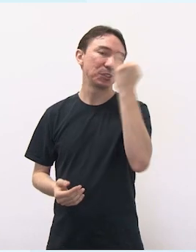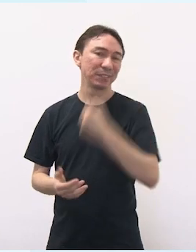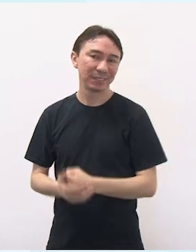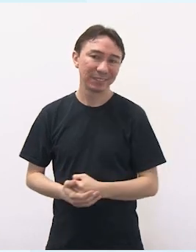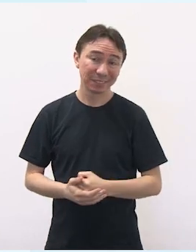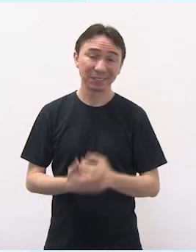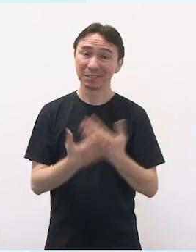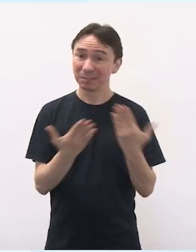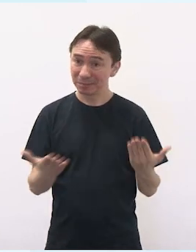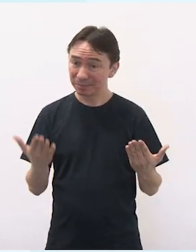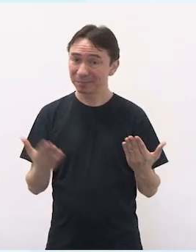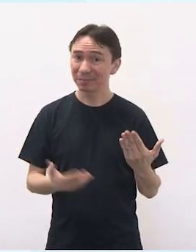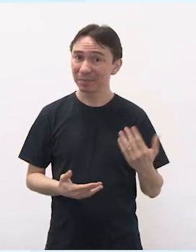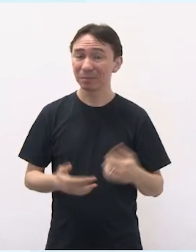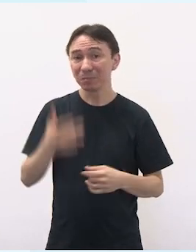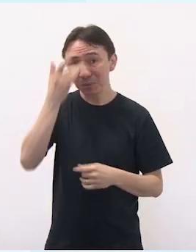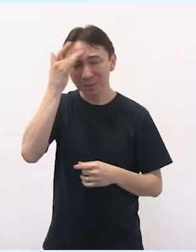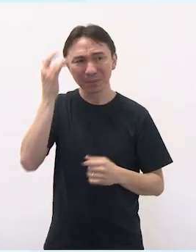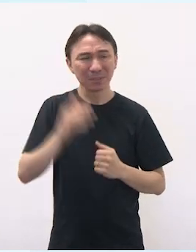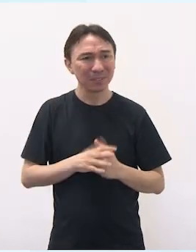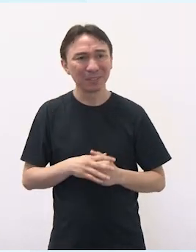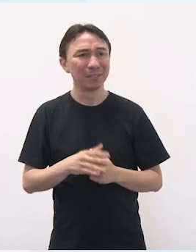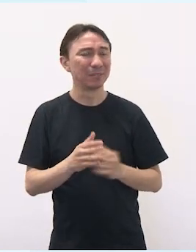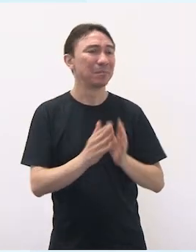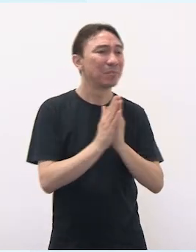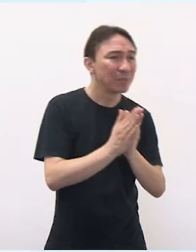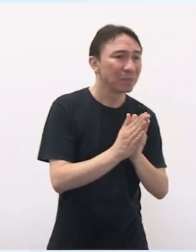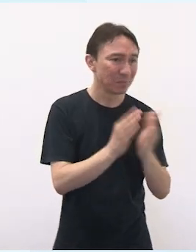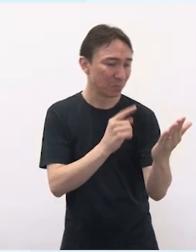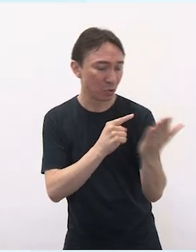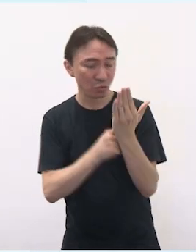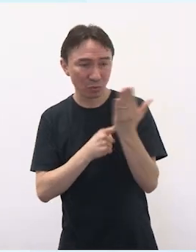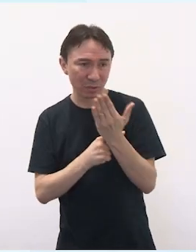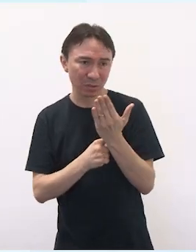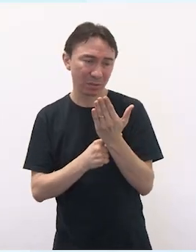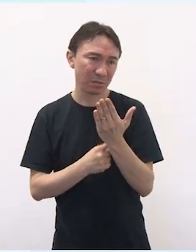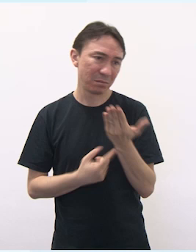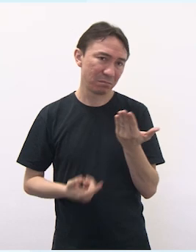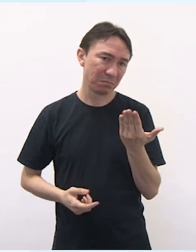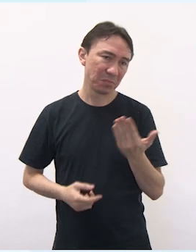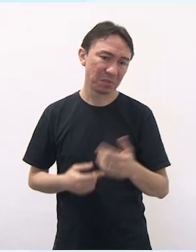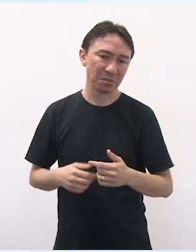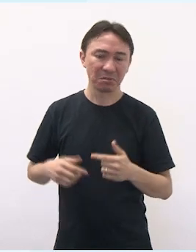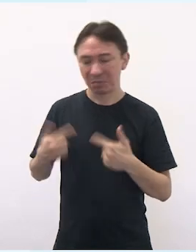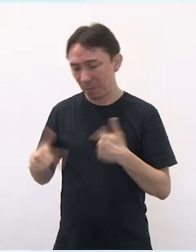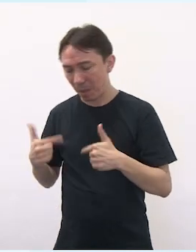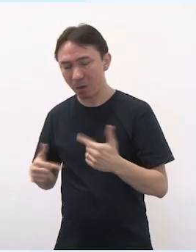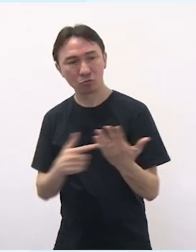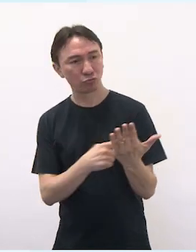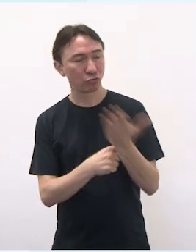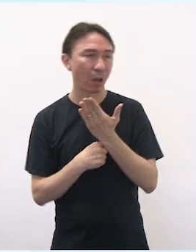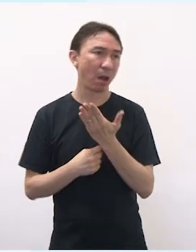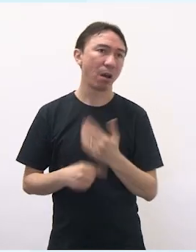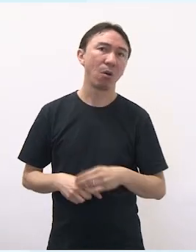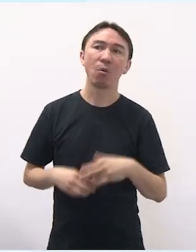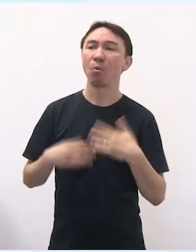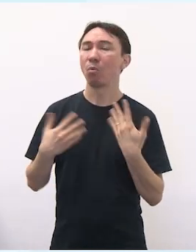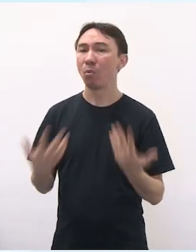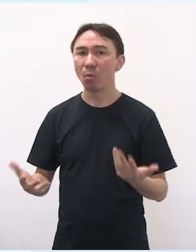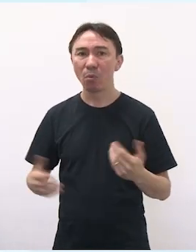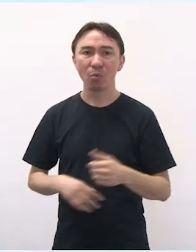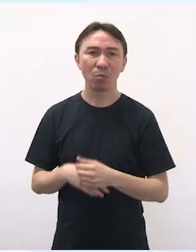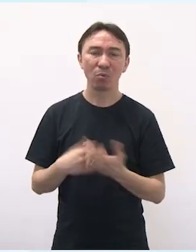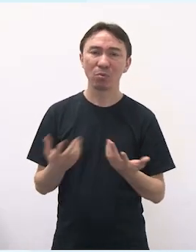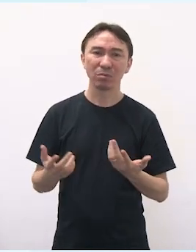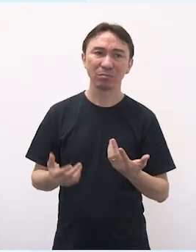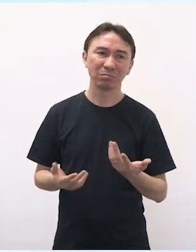a pessoa busque alguém para pedir ajuda, seja para realizar um trabalho, seja para dividir